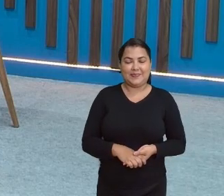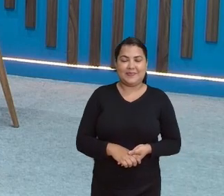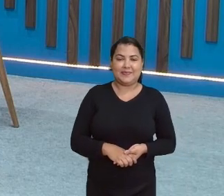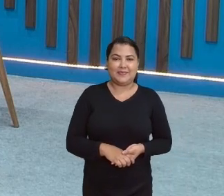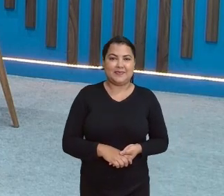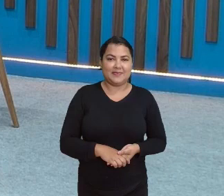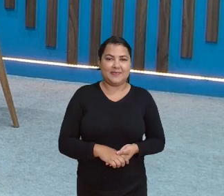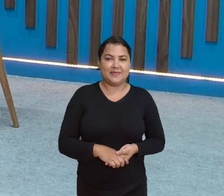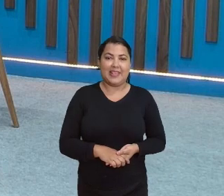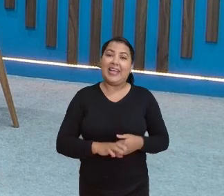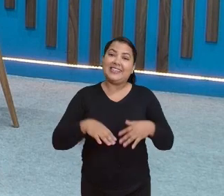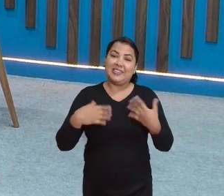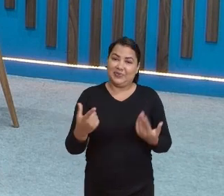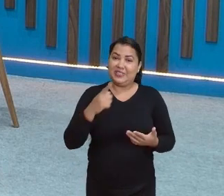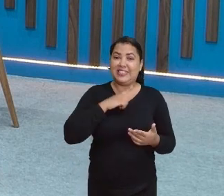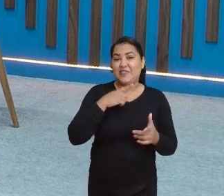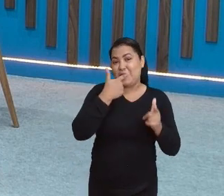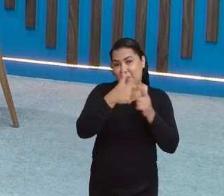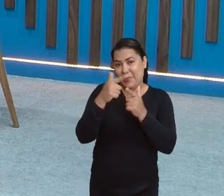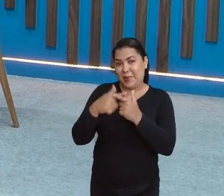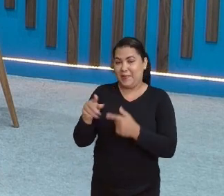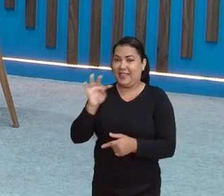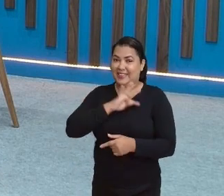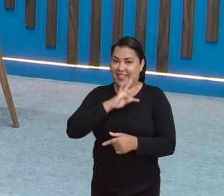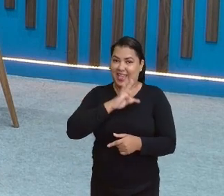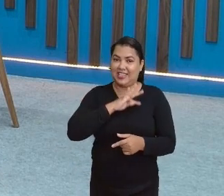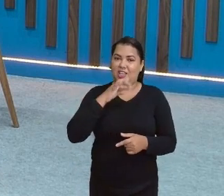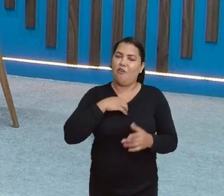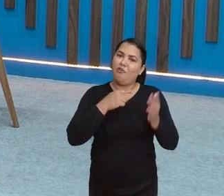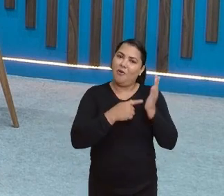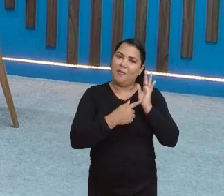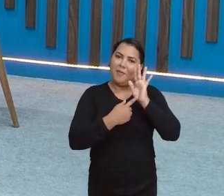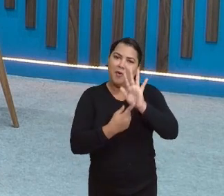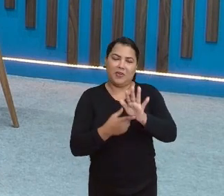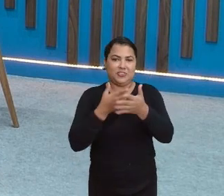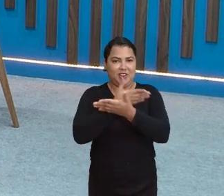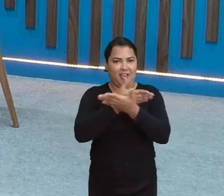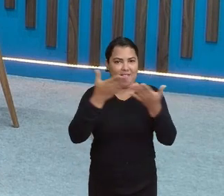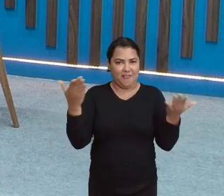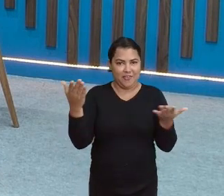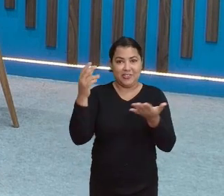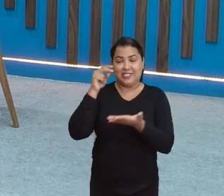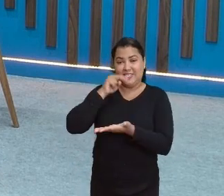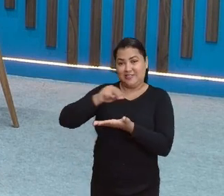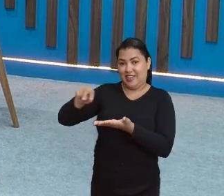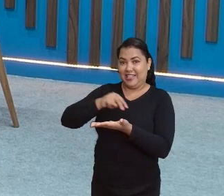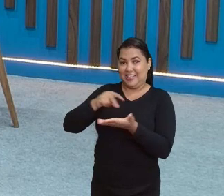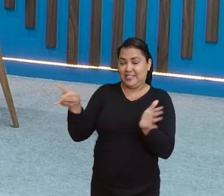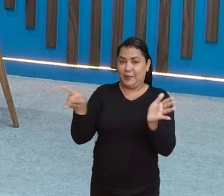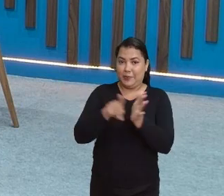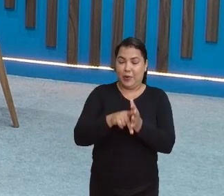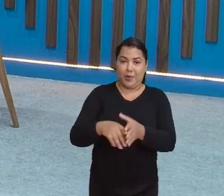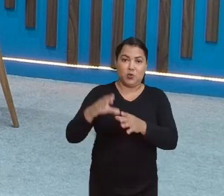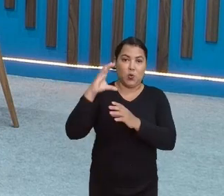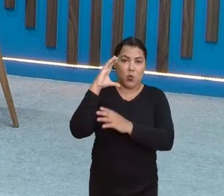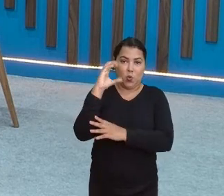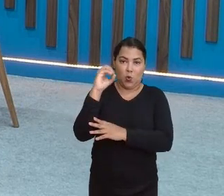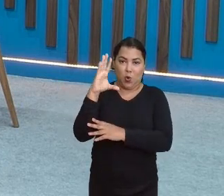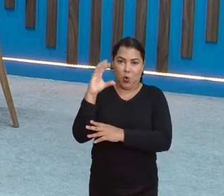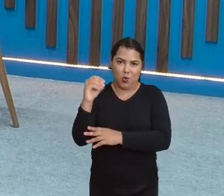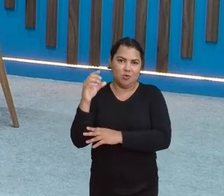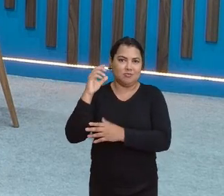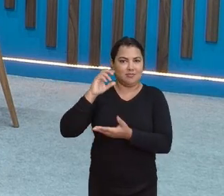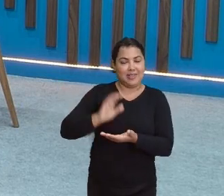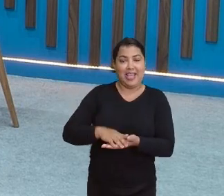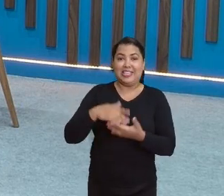Bom, tivemos um probleminha técnico, né? Eu fui mostrar a vocês aqui um passo do coco e aí a gente